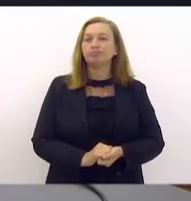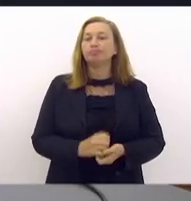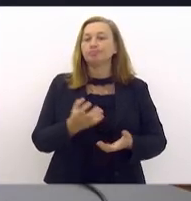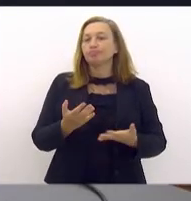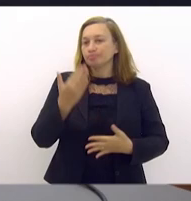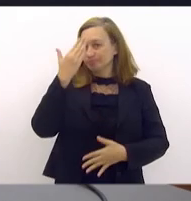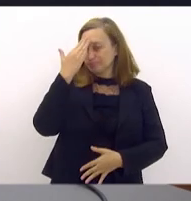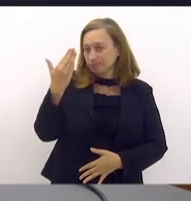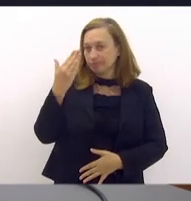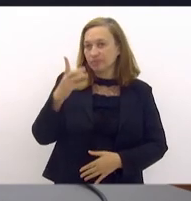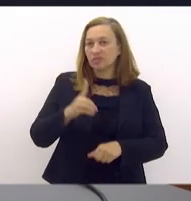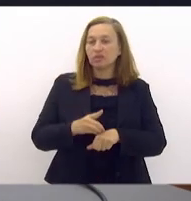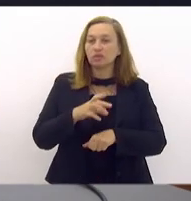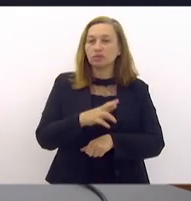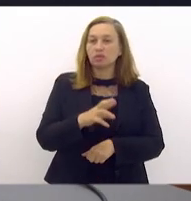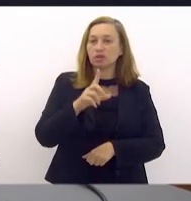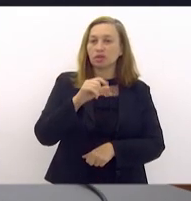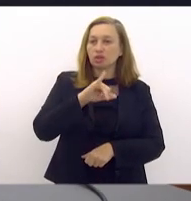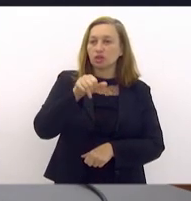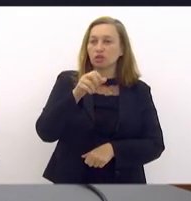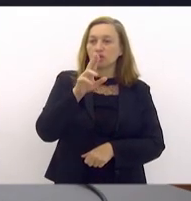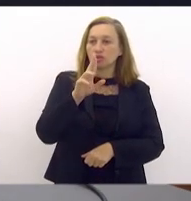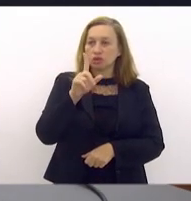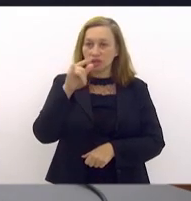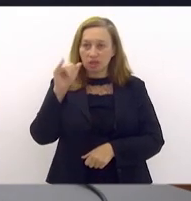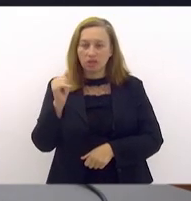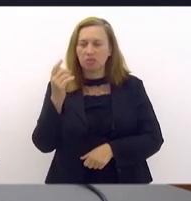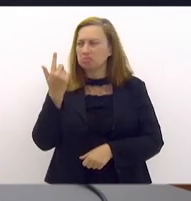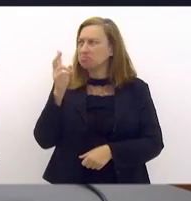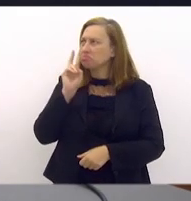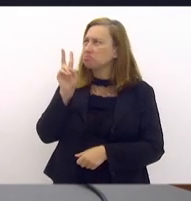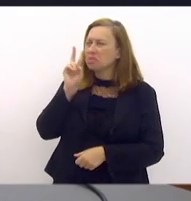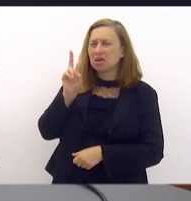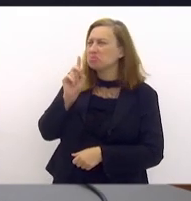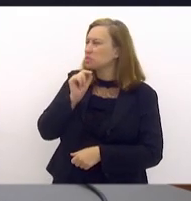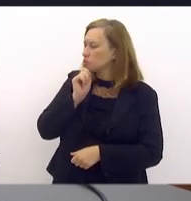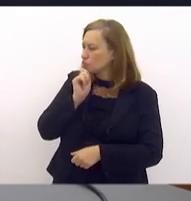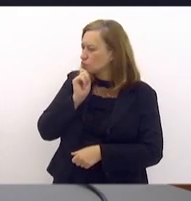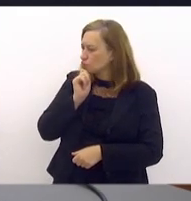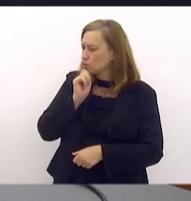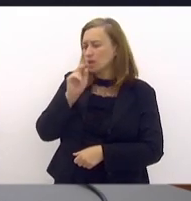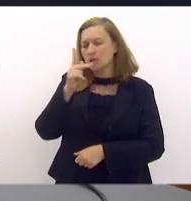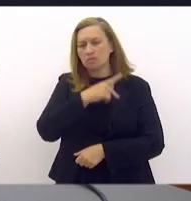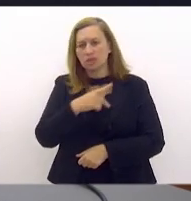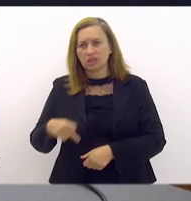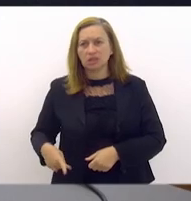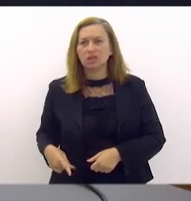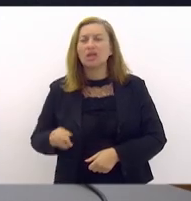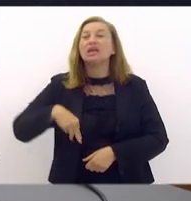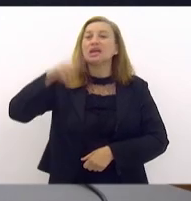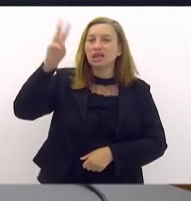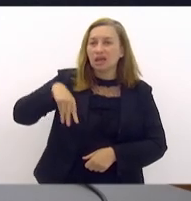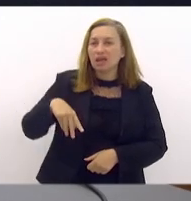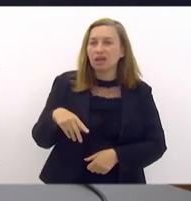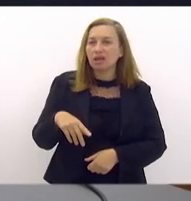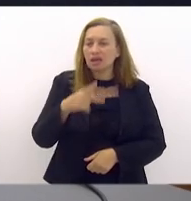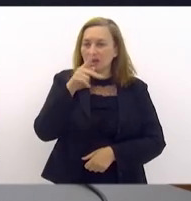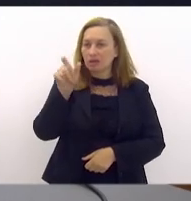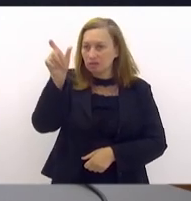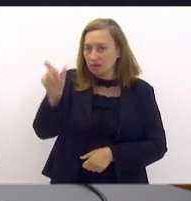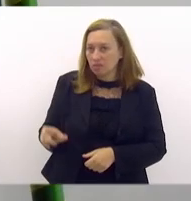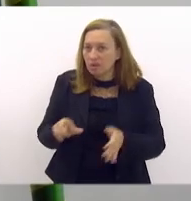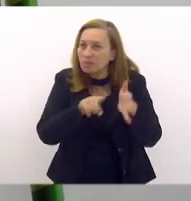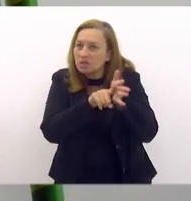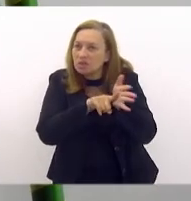queria agradecer, né, a doutora Juliana, e eu não me lembro, presidente, quem foi a pesquisadora que falou que tínhamos